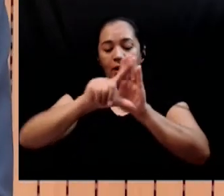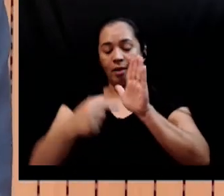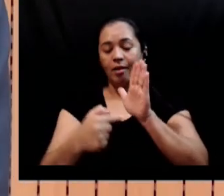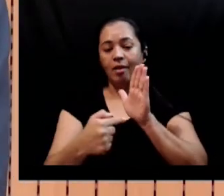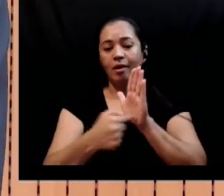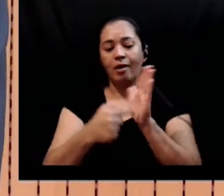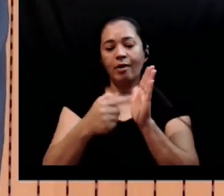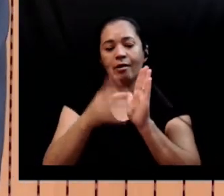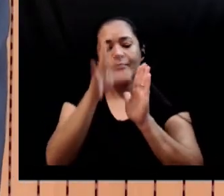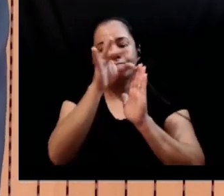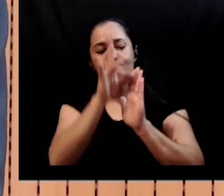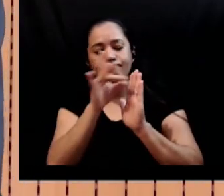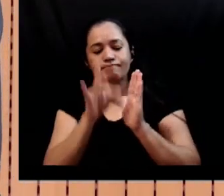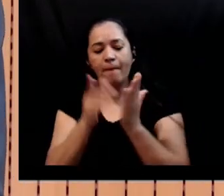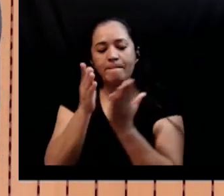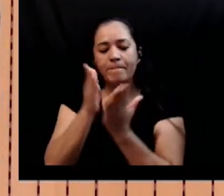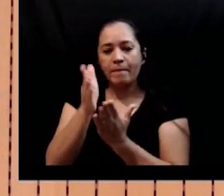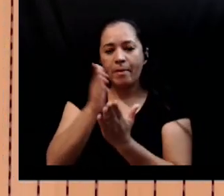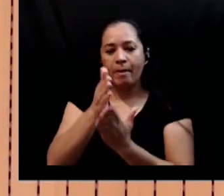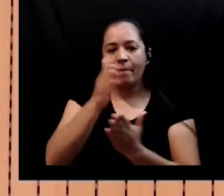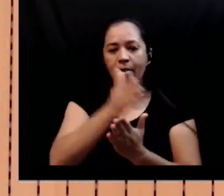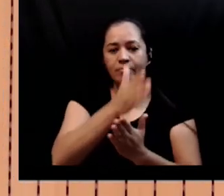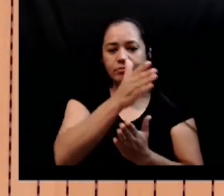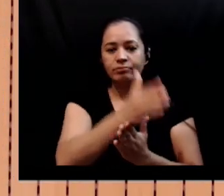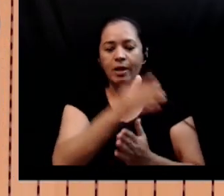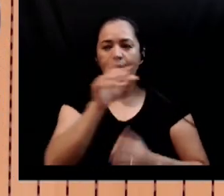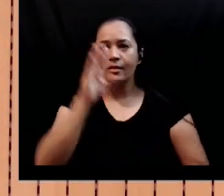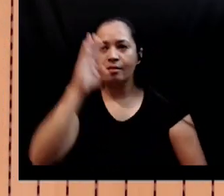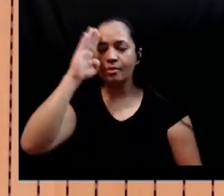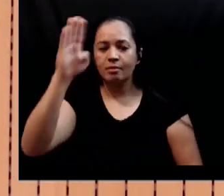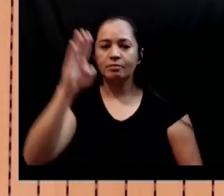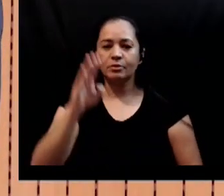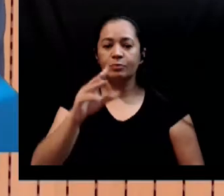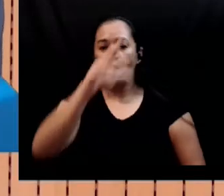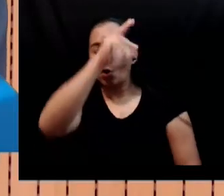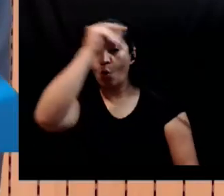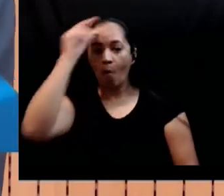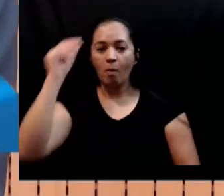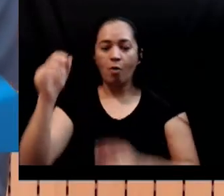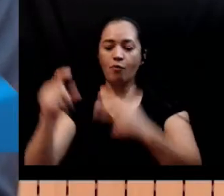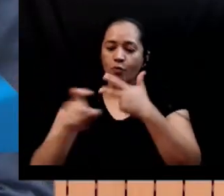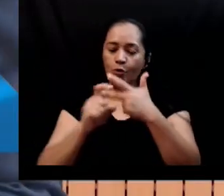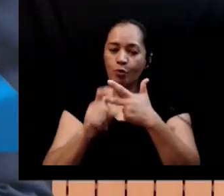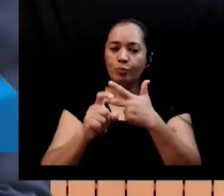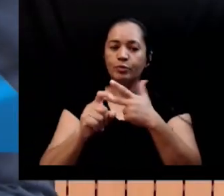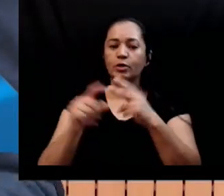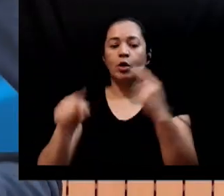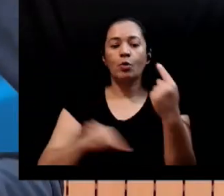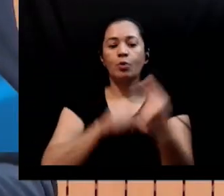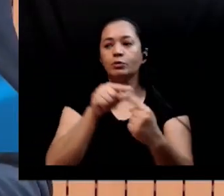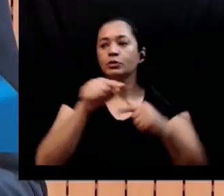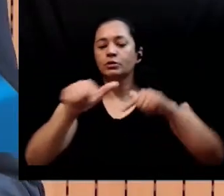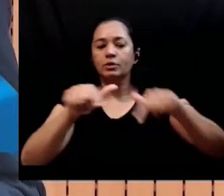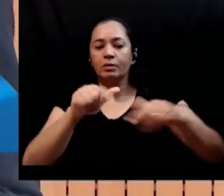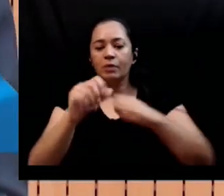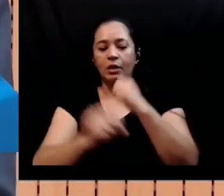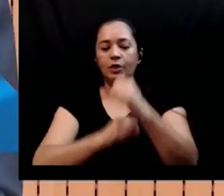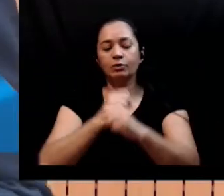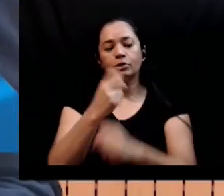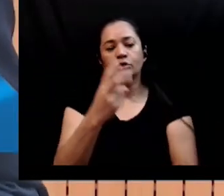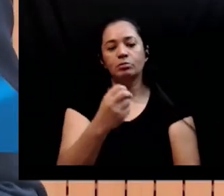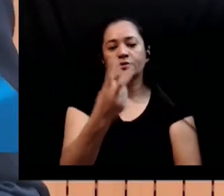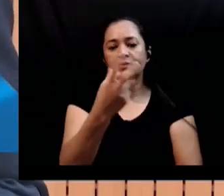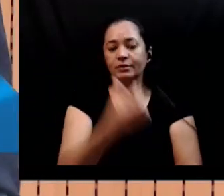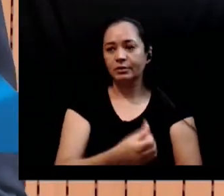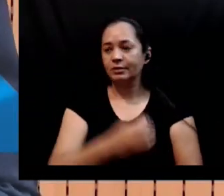as diretrizes, determina as prioridades que o prefeito, o Poder Executivo, pretende trabalhar no próximo ano. Sem dúvida, é um dos